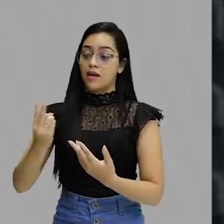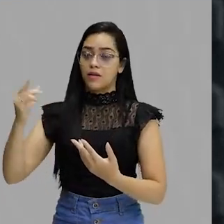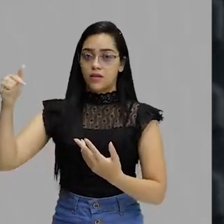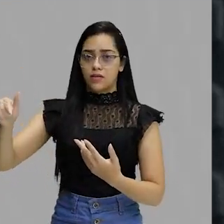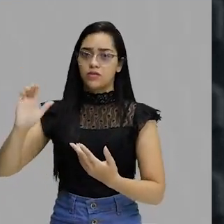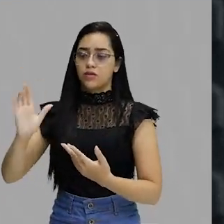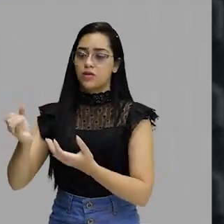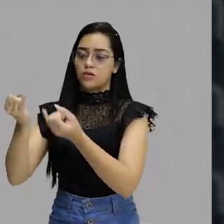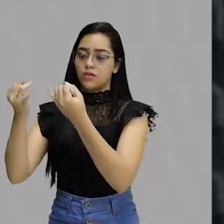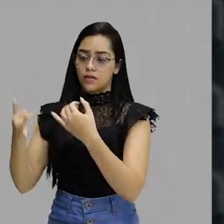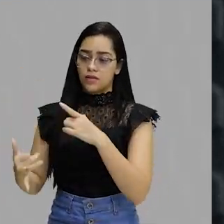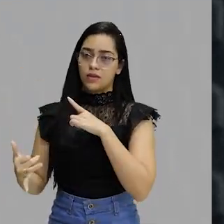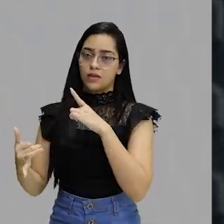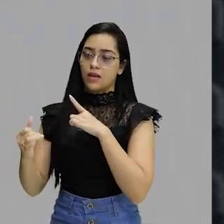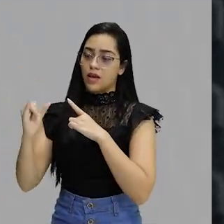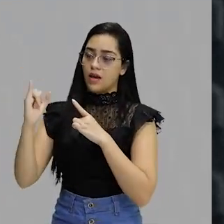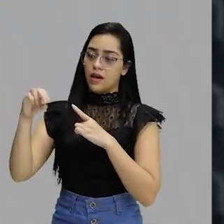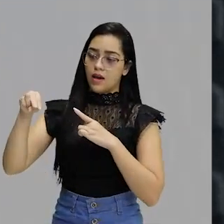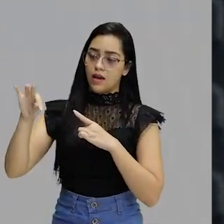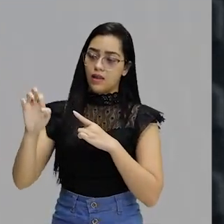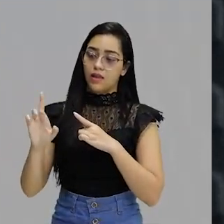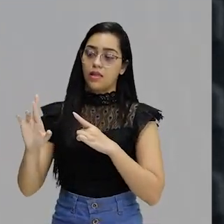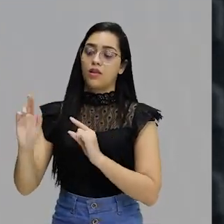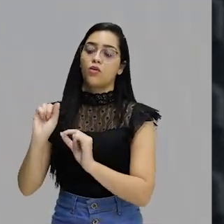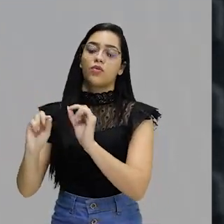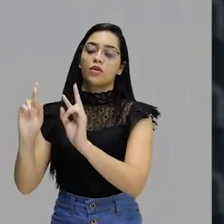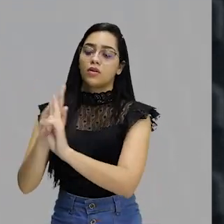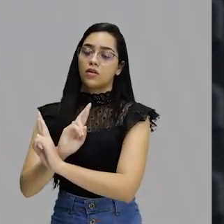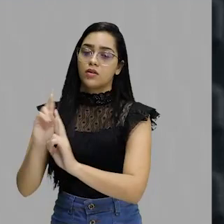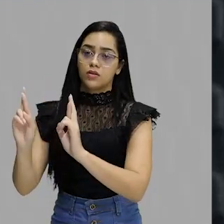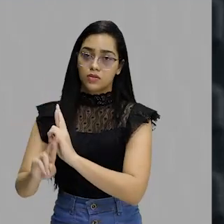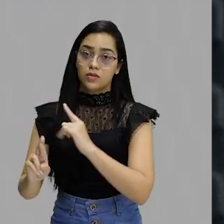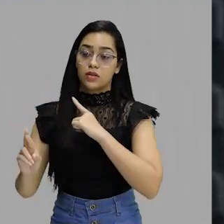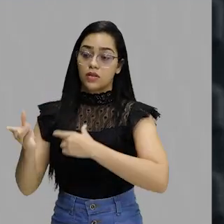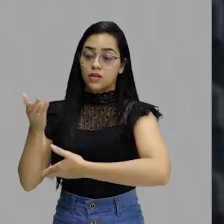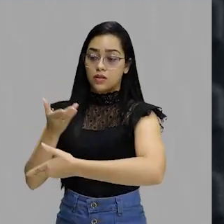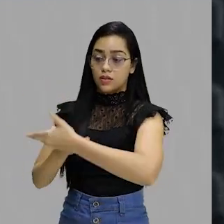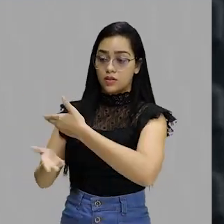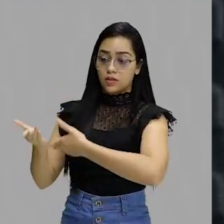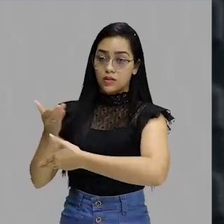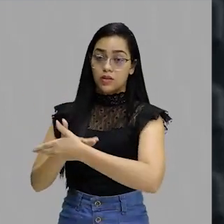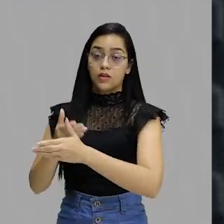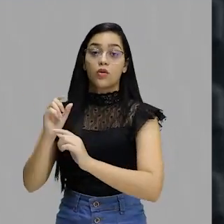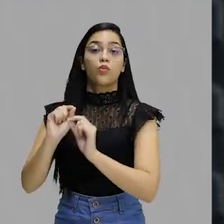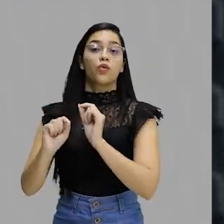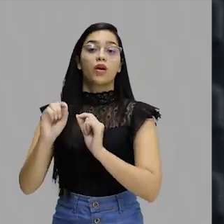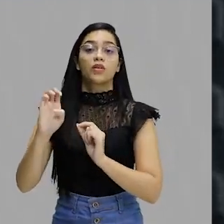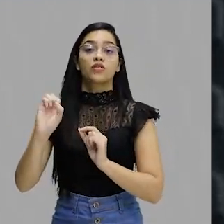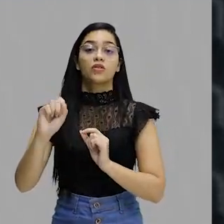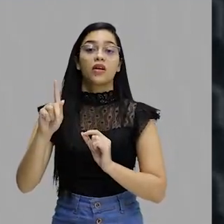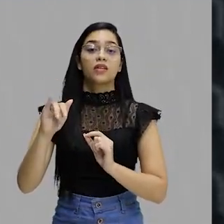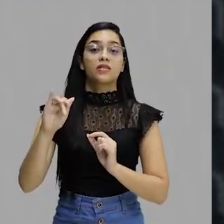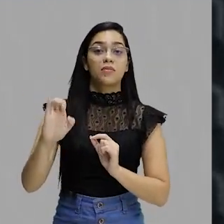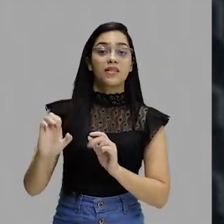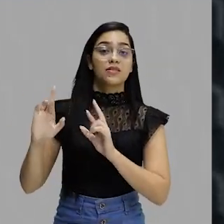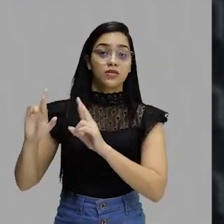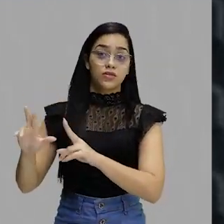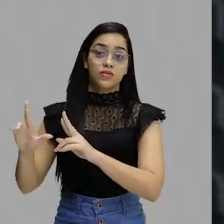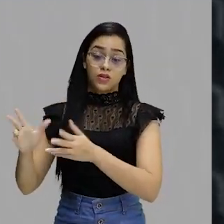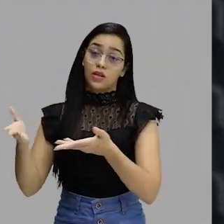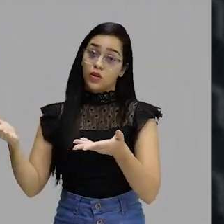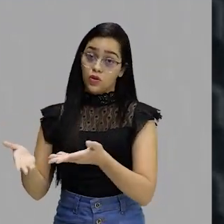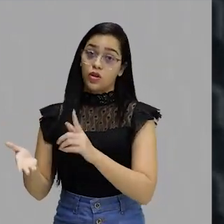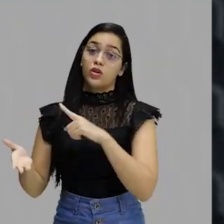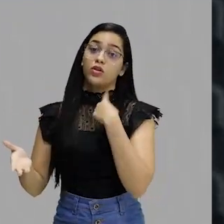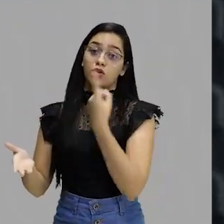relações interespecíficas, são as relações que ocorrem entre indivíduos de espécies diferentes. E é sobre elas que a gente